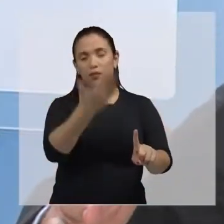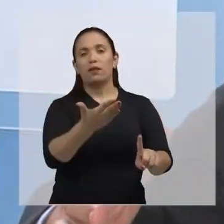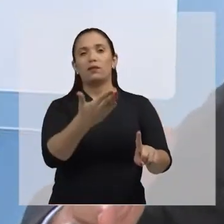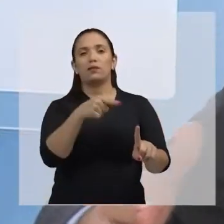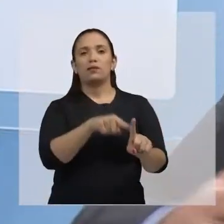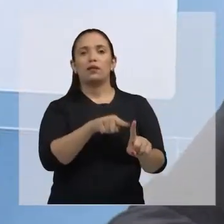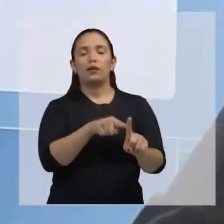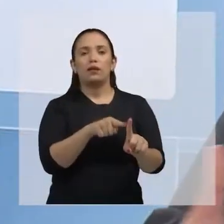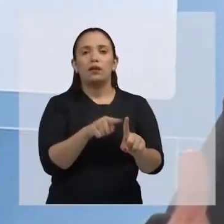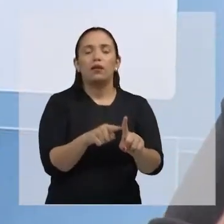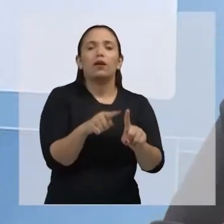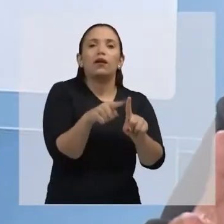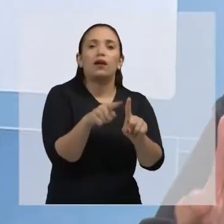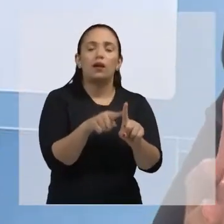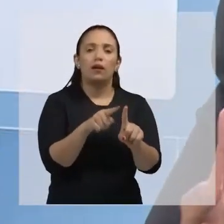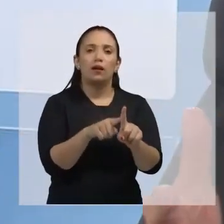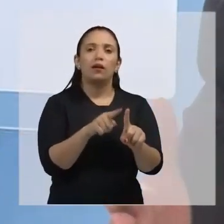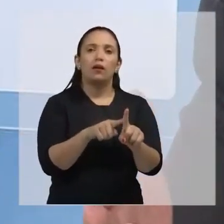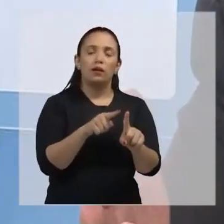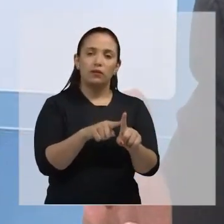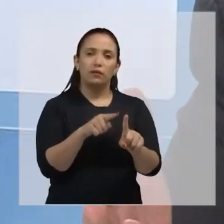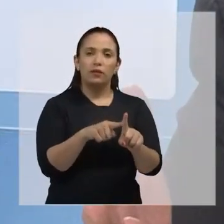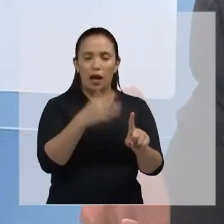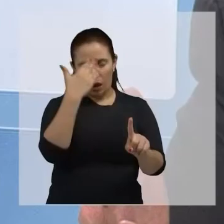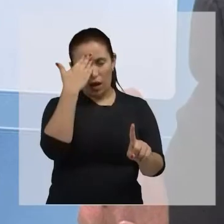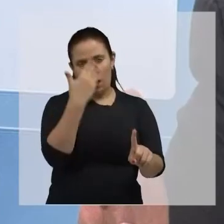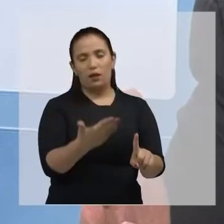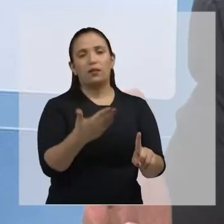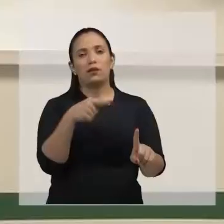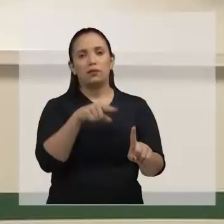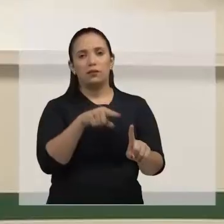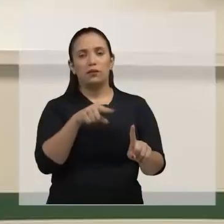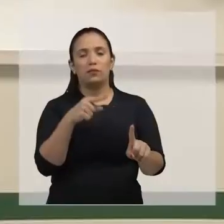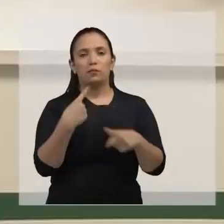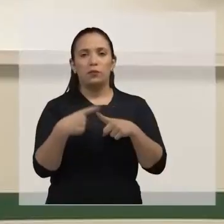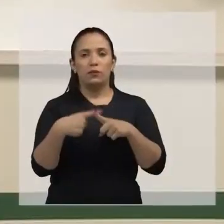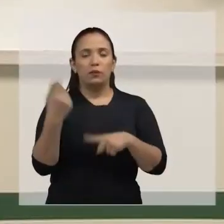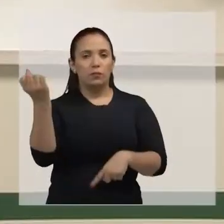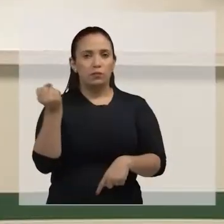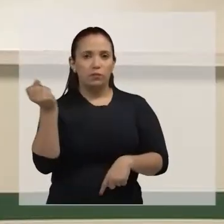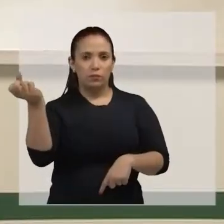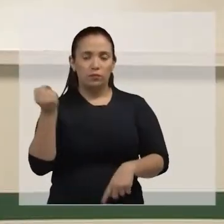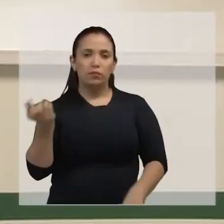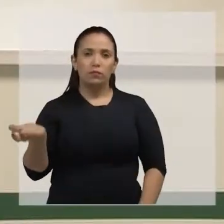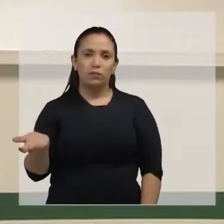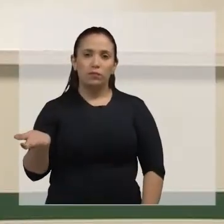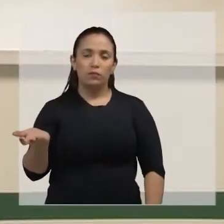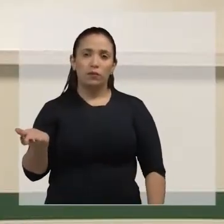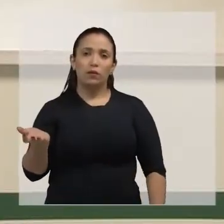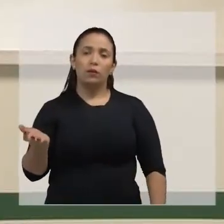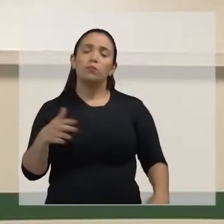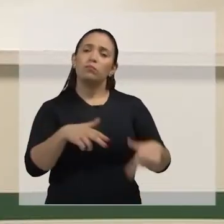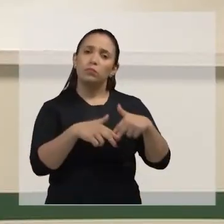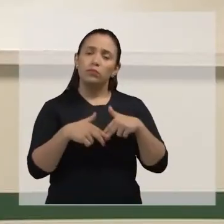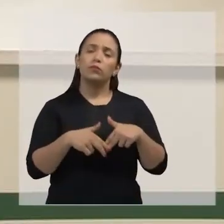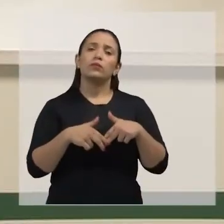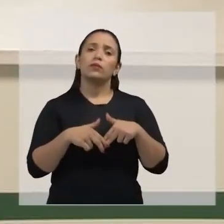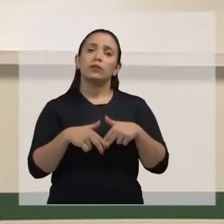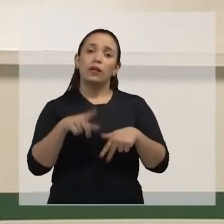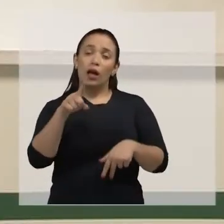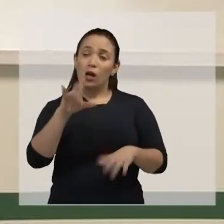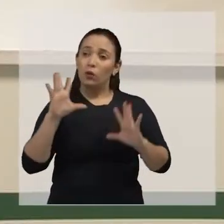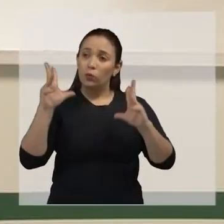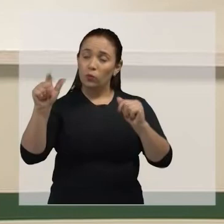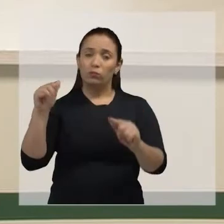vínculo. Ele deu uma de Getúlio Vargas, né? A ligação era ele e o eleitor. Ele e o eleitor. Então são coisas que a gente avalia, por isso que tem essa